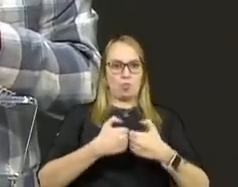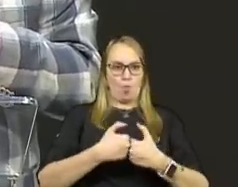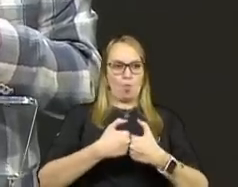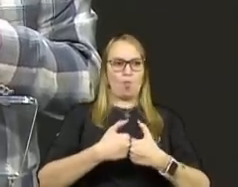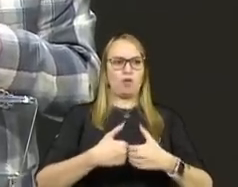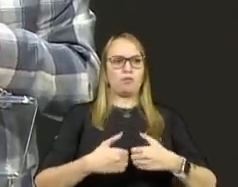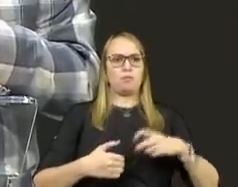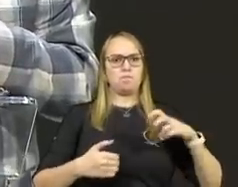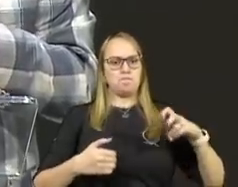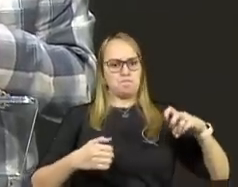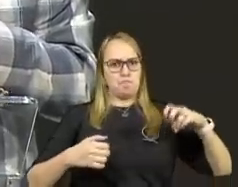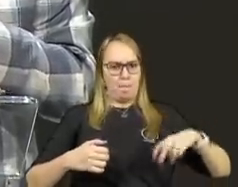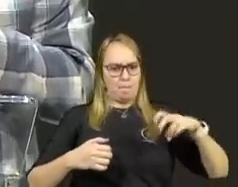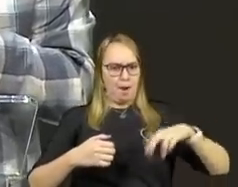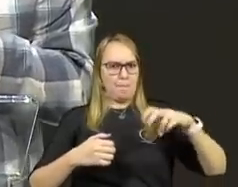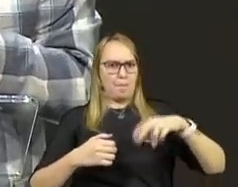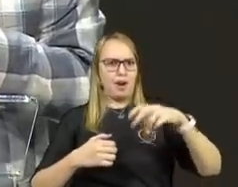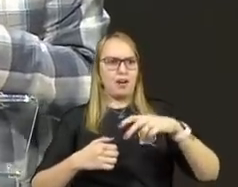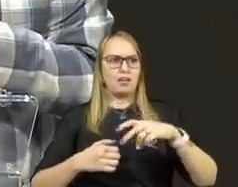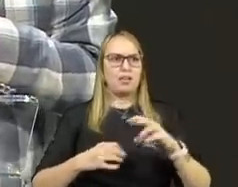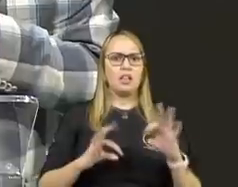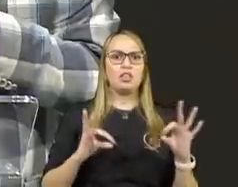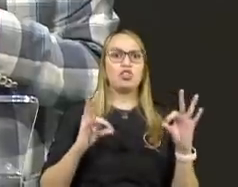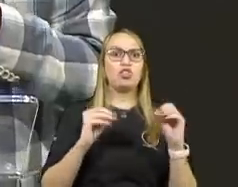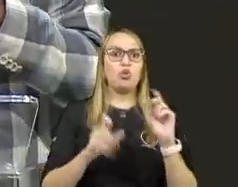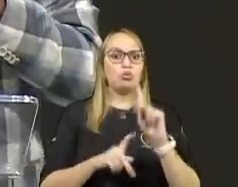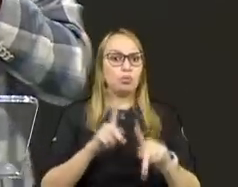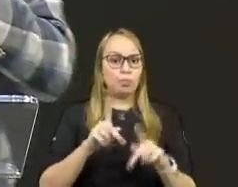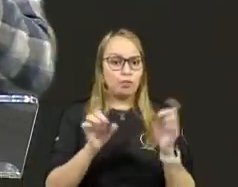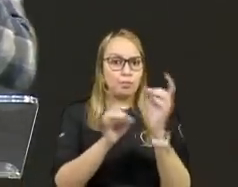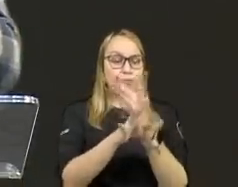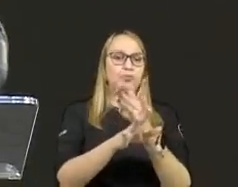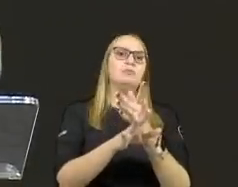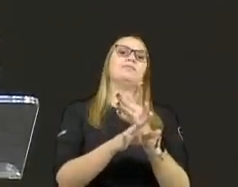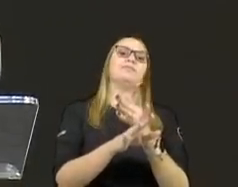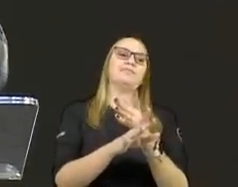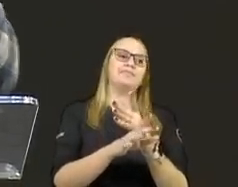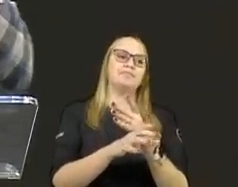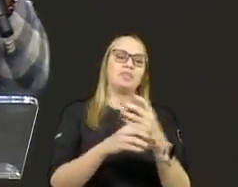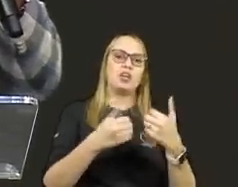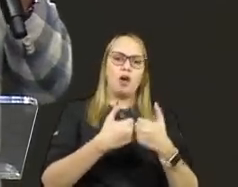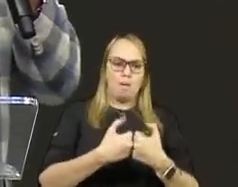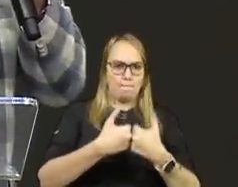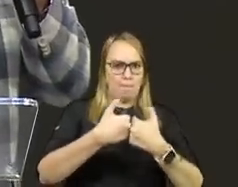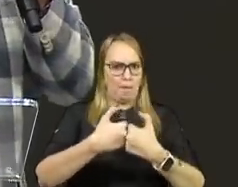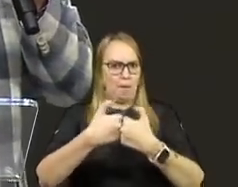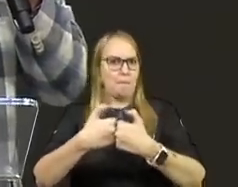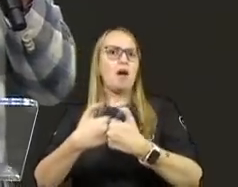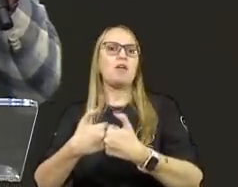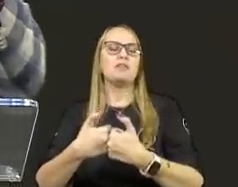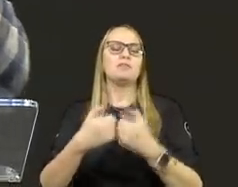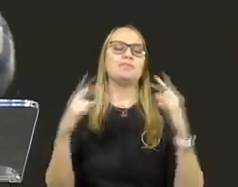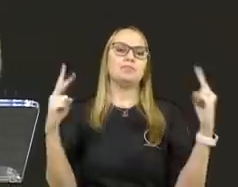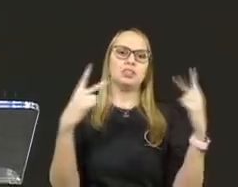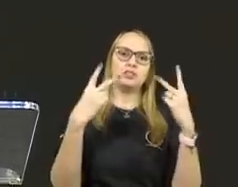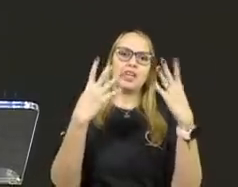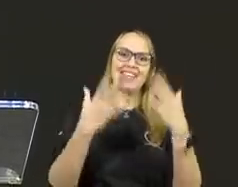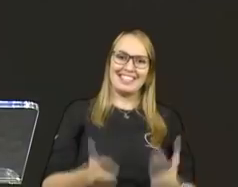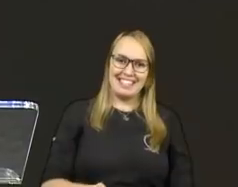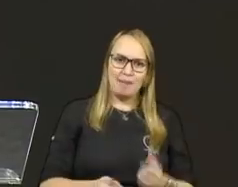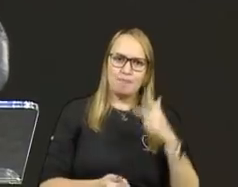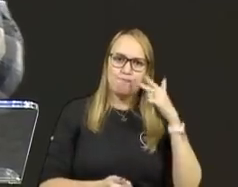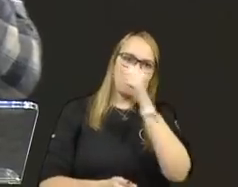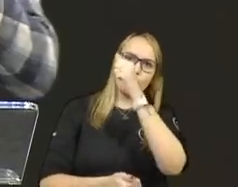que todo o povo acabou de passar. Irmão, aguça teu ouvido aí, recebe com força o que eu vou te